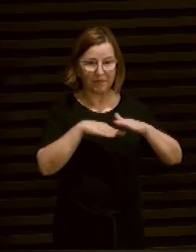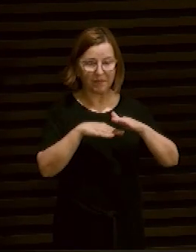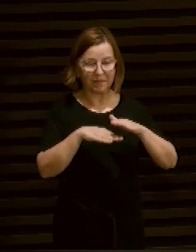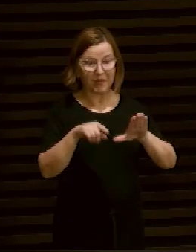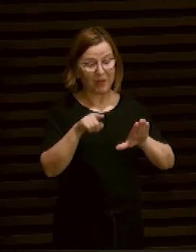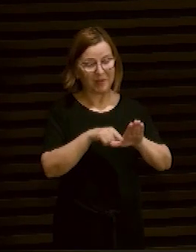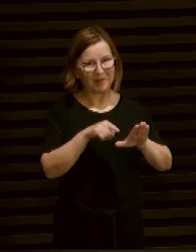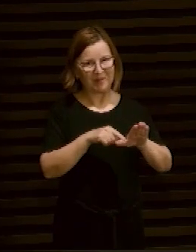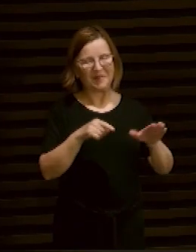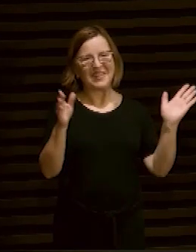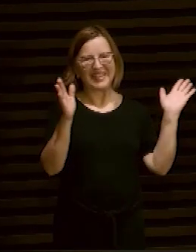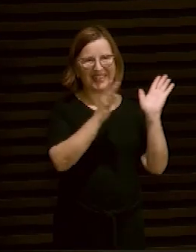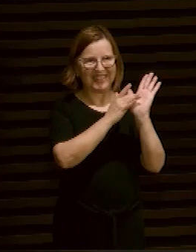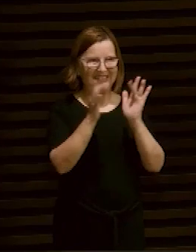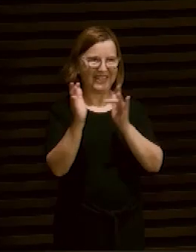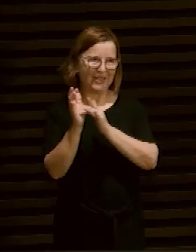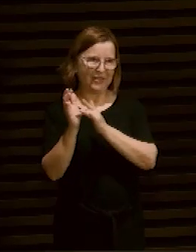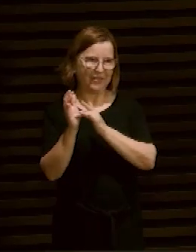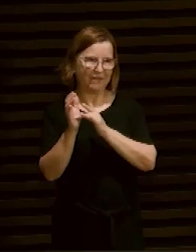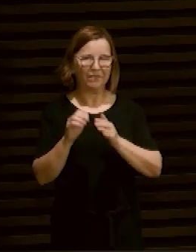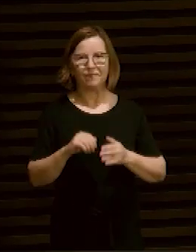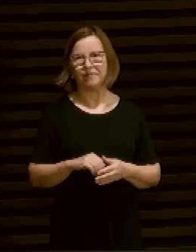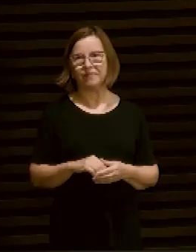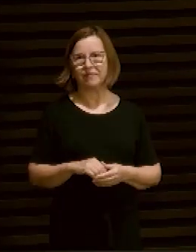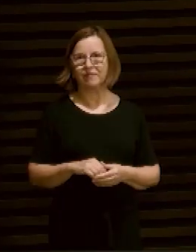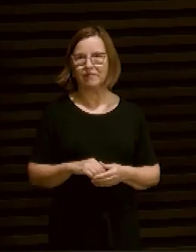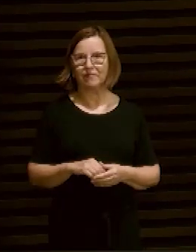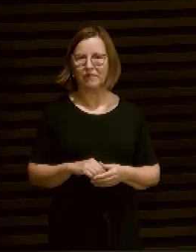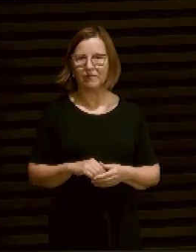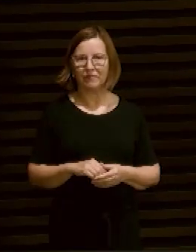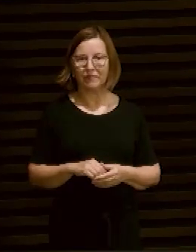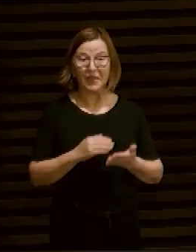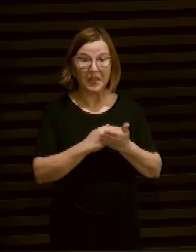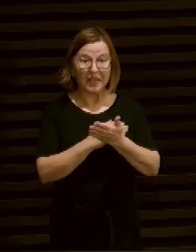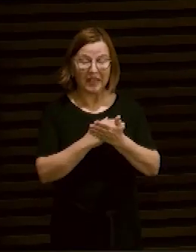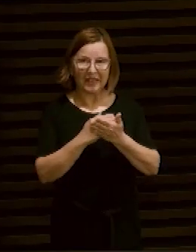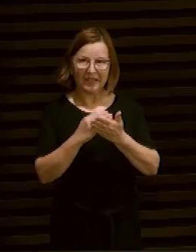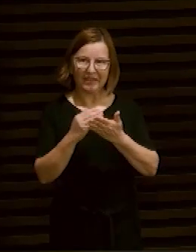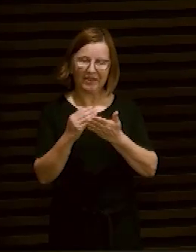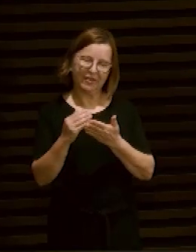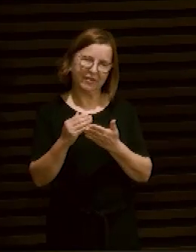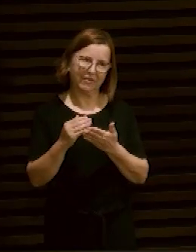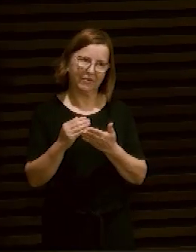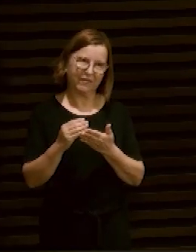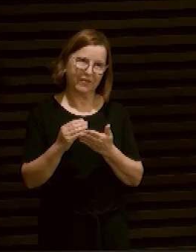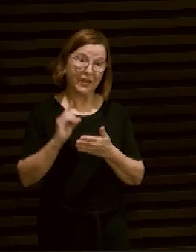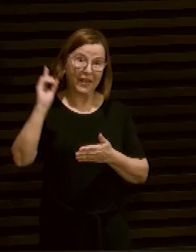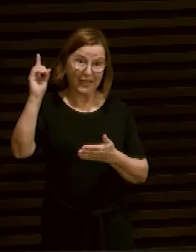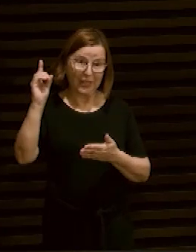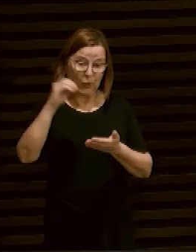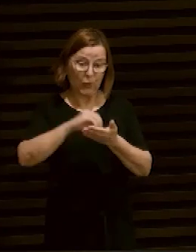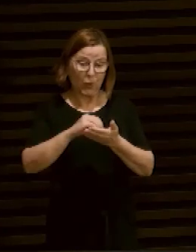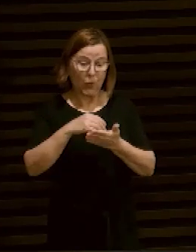dos pés de Jesus. Ora, desde que ele sujeitou todas